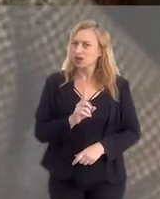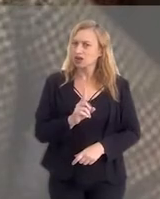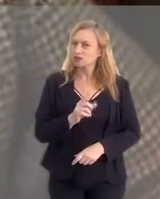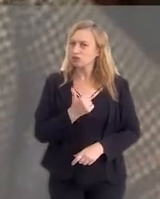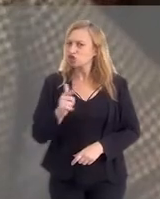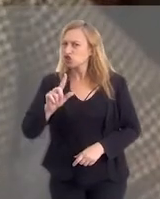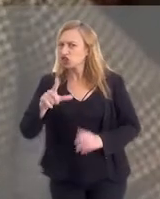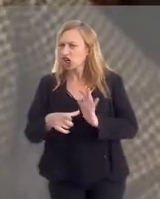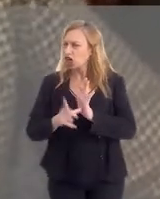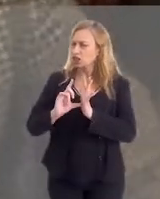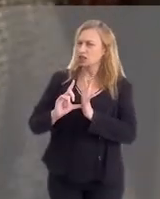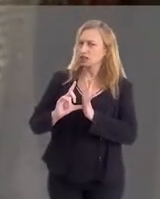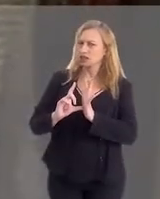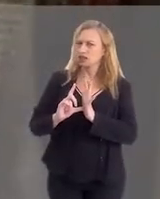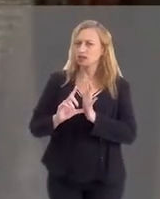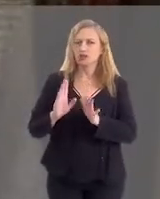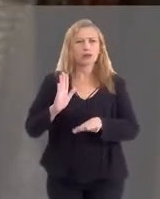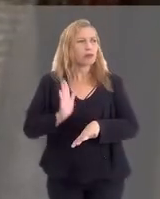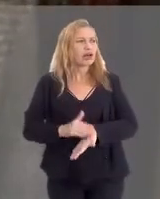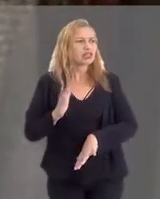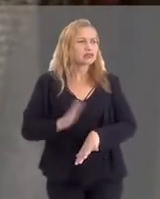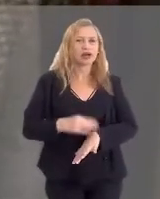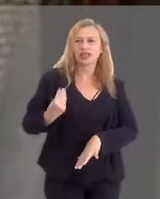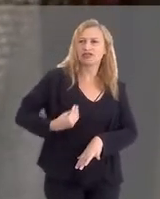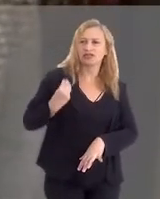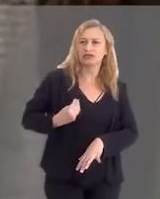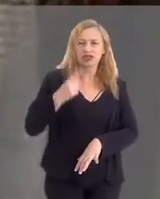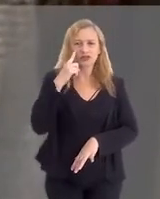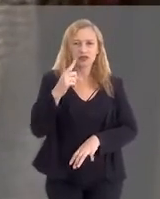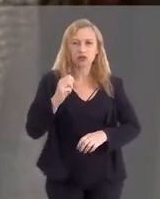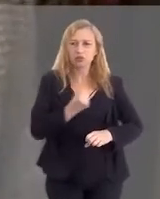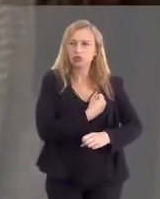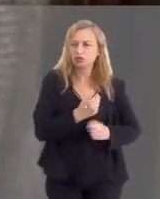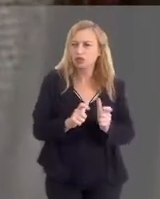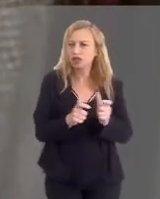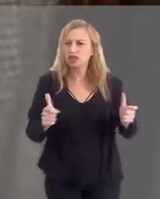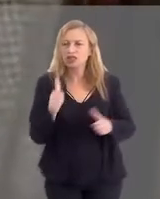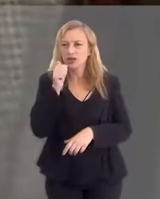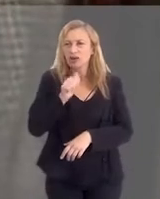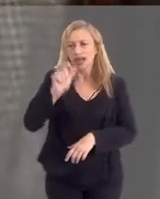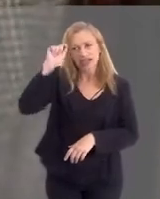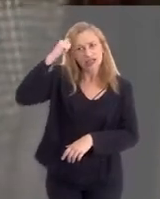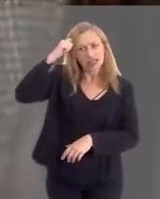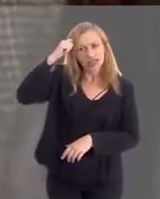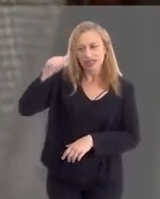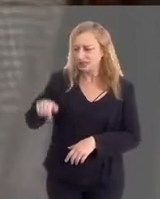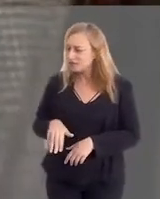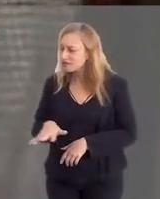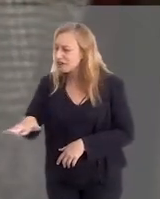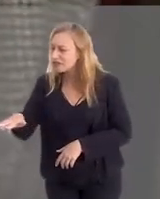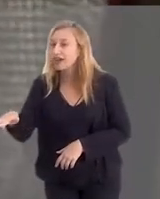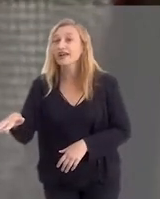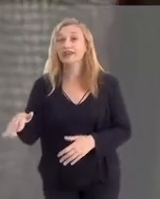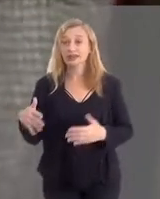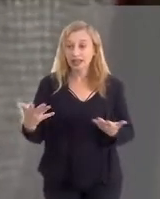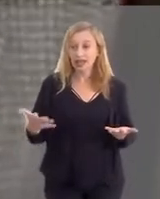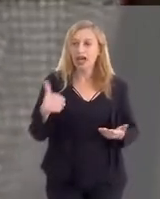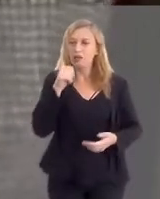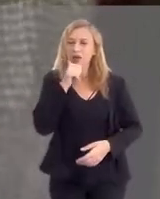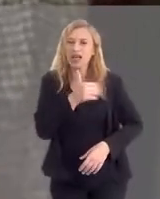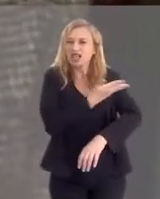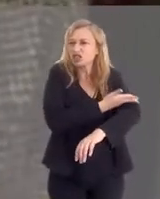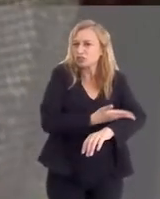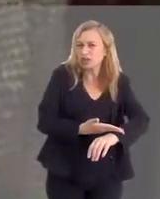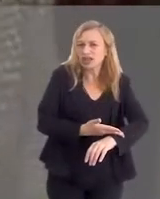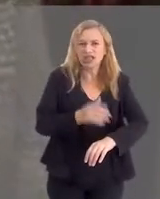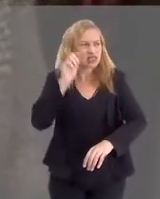E não é que elas não existiam, né? A gente, quanto mais vivia, via a potência de mulheres pretas e periféricas, mulheres,